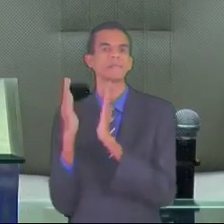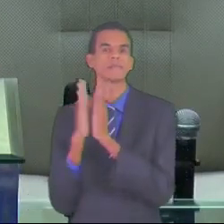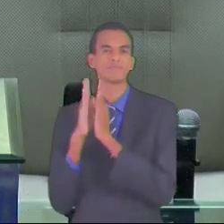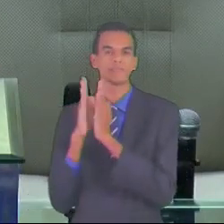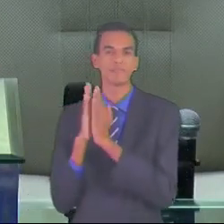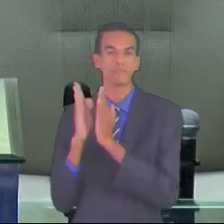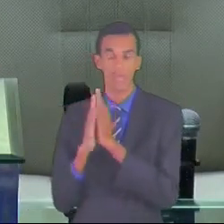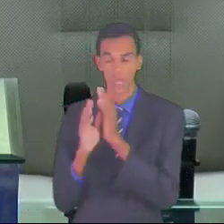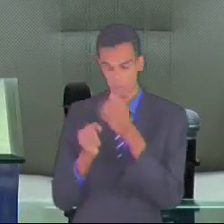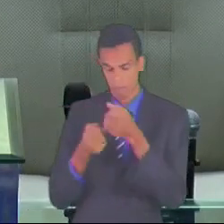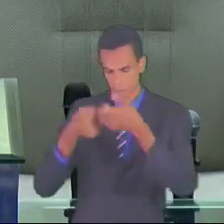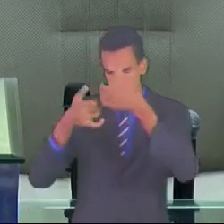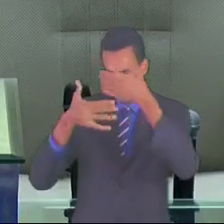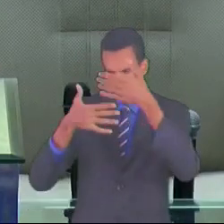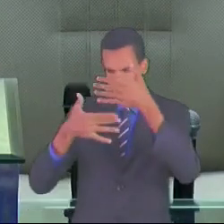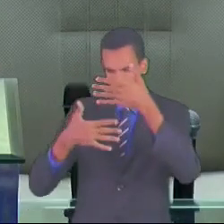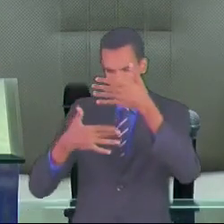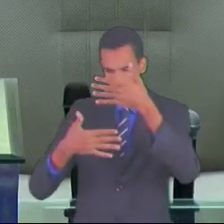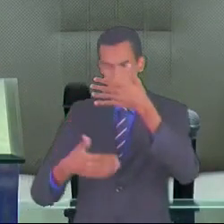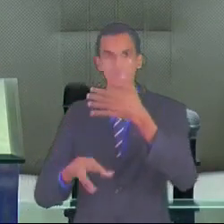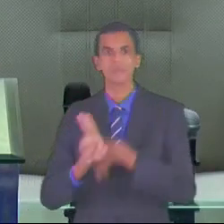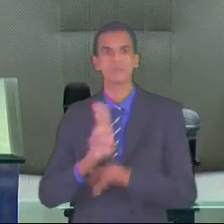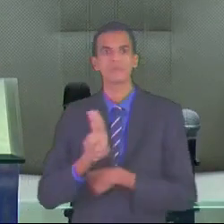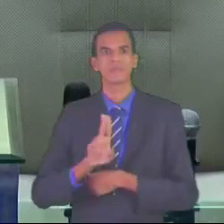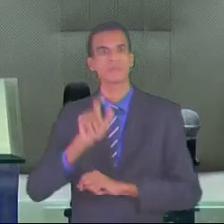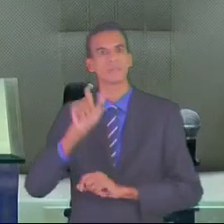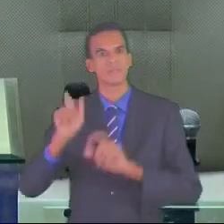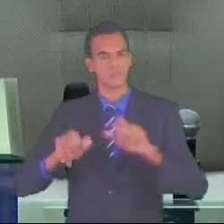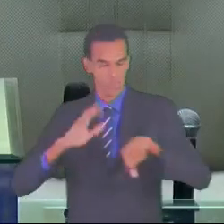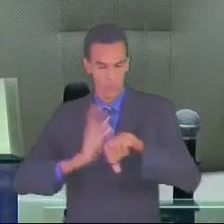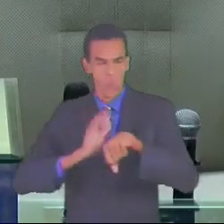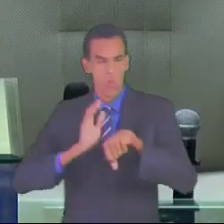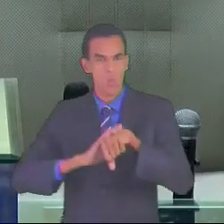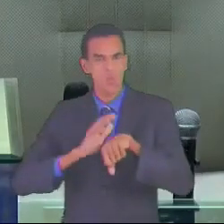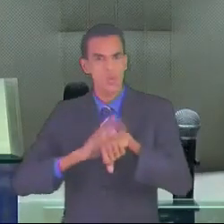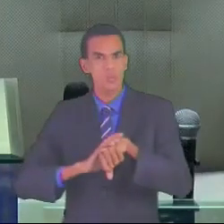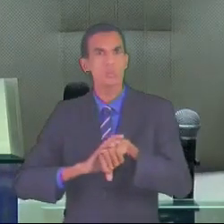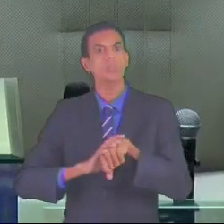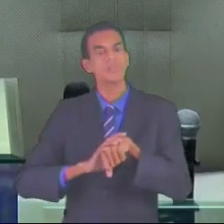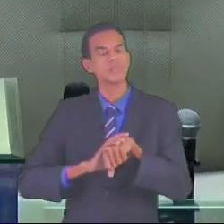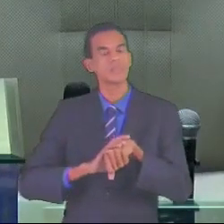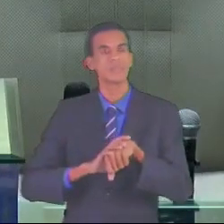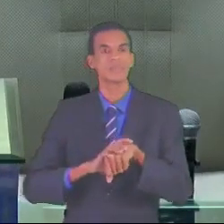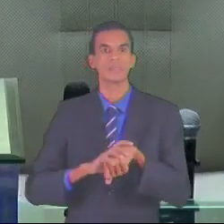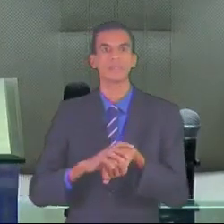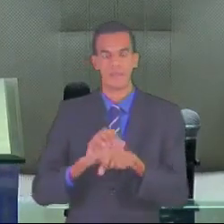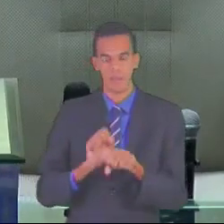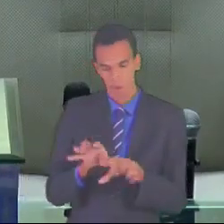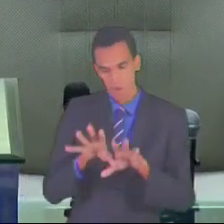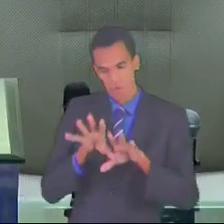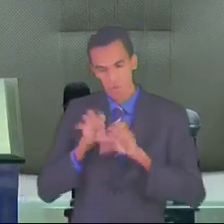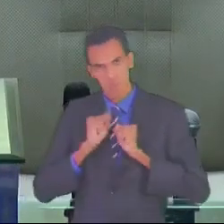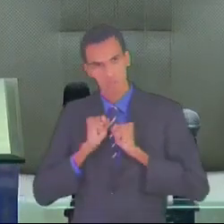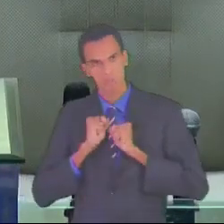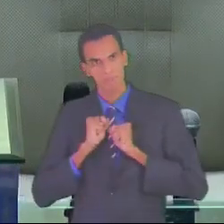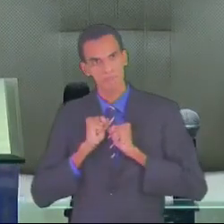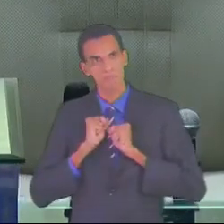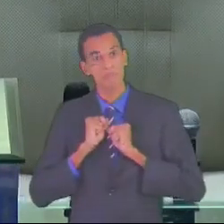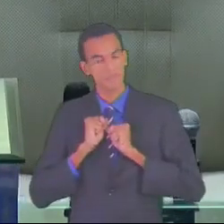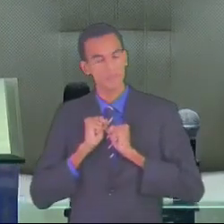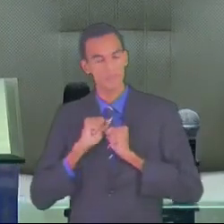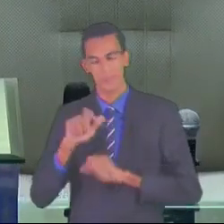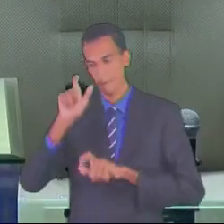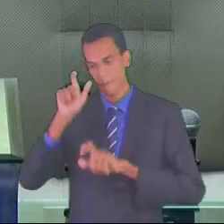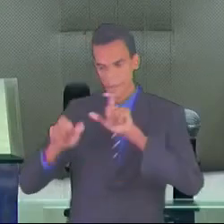grande. Pessoas enfermas que foram acometidas, infectadas, pessoas